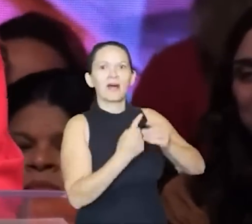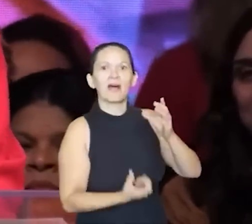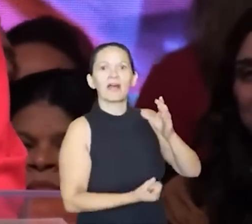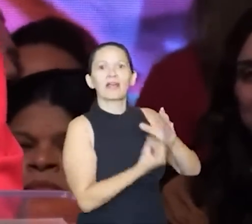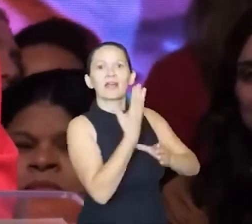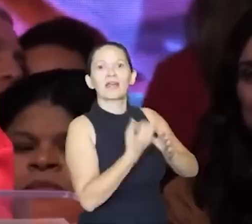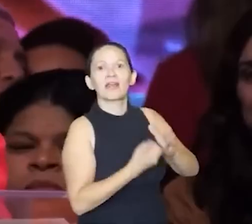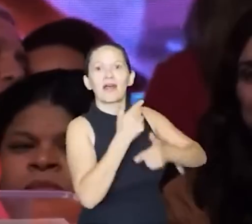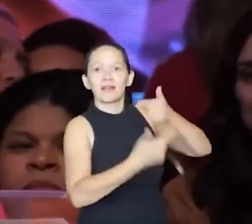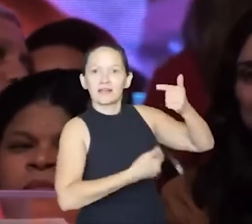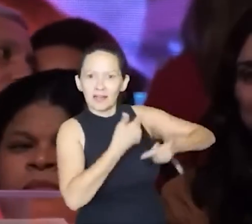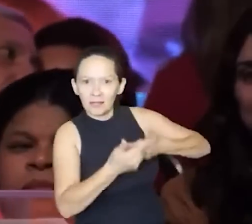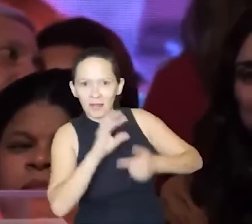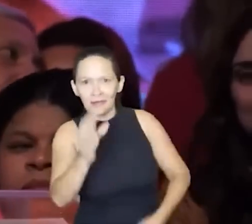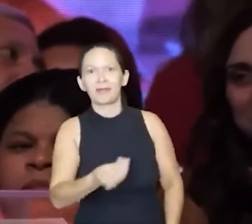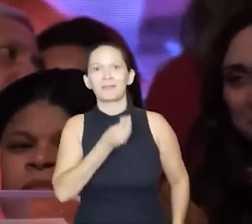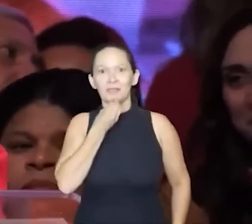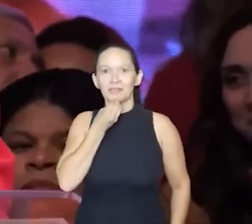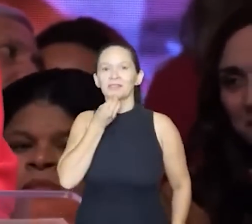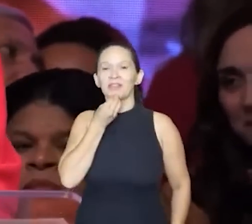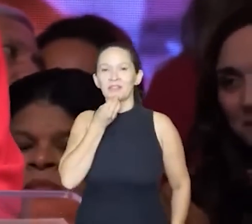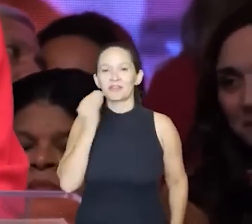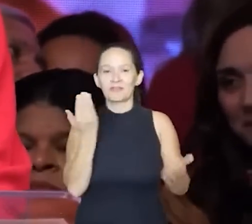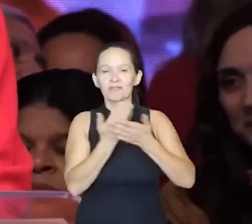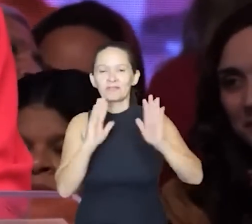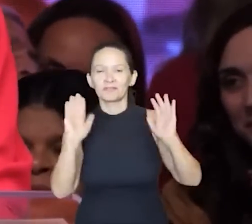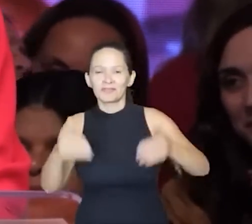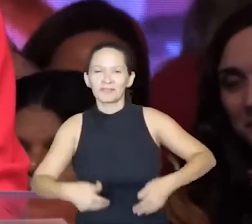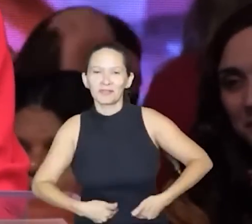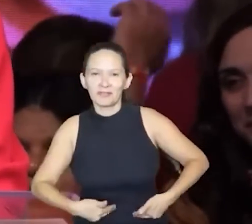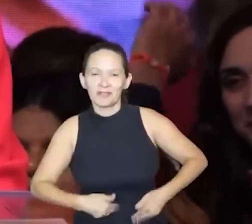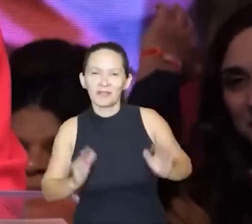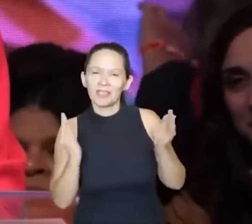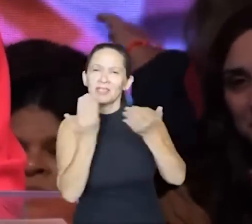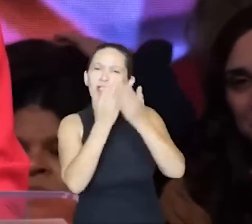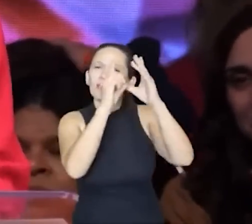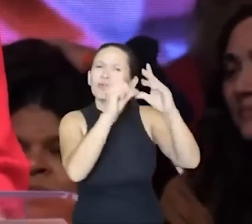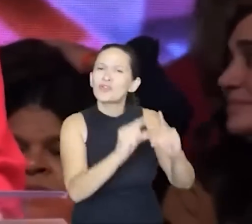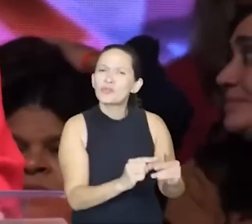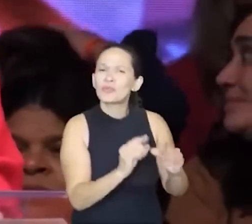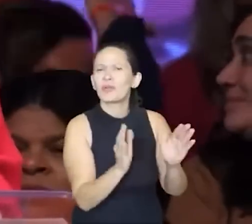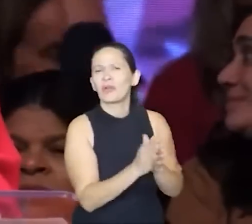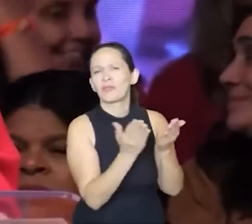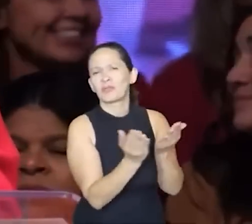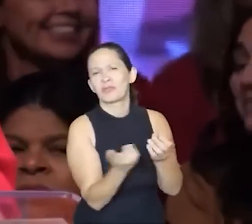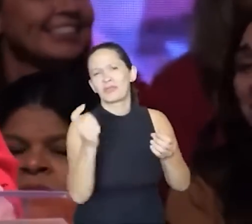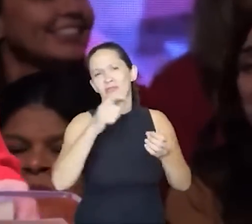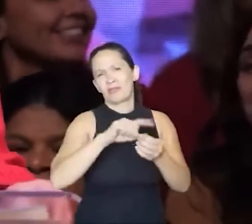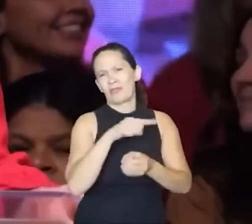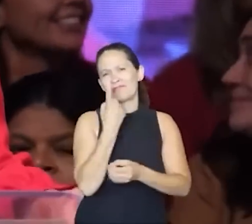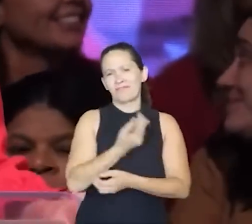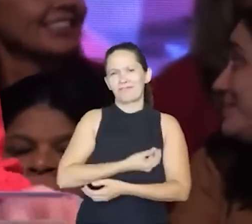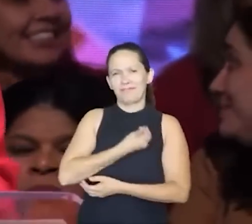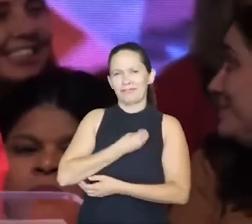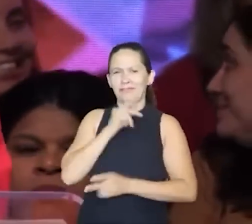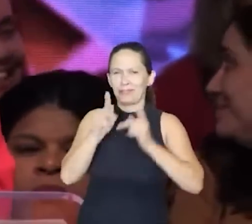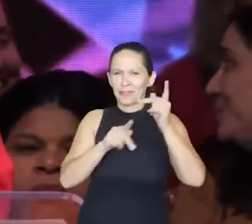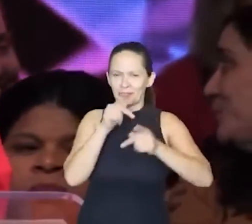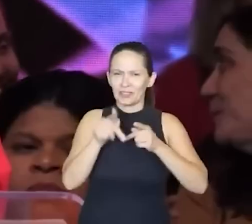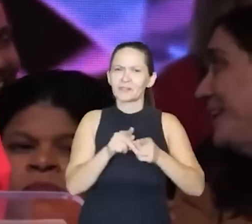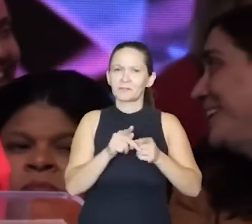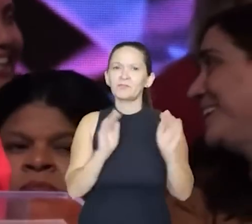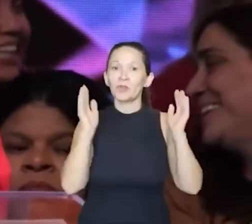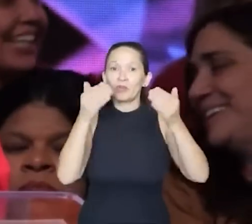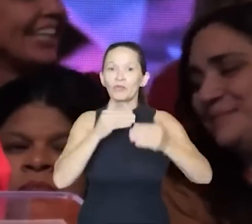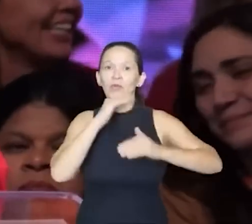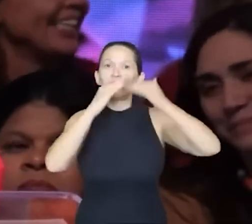oportunidades, de superação da fome e da pobreza que voltam a assolar nossa gente, de ações voltadas ao